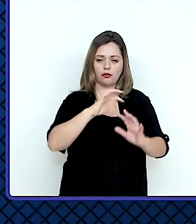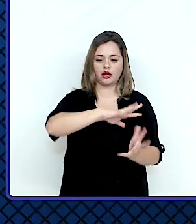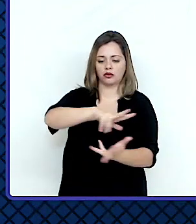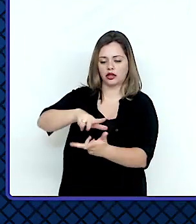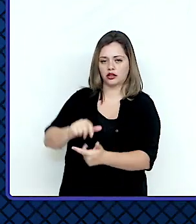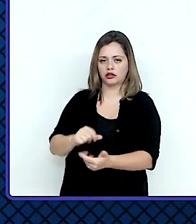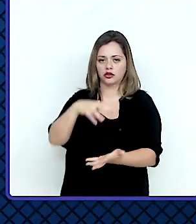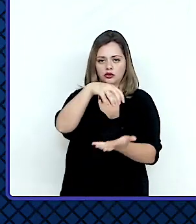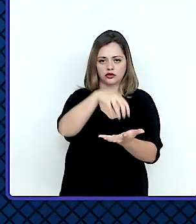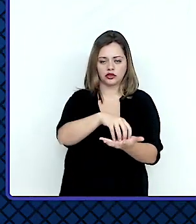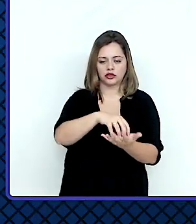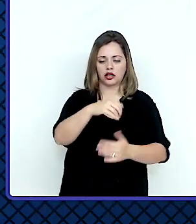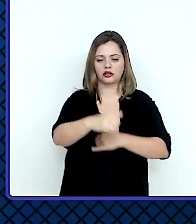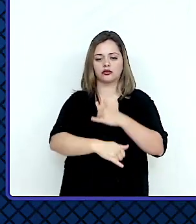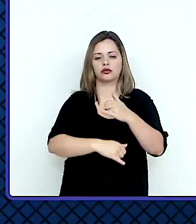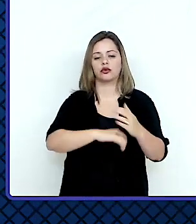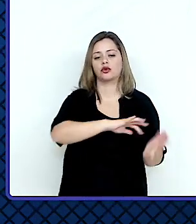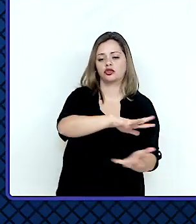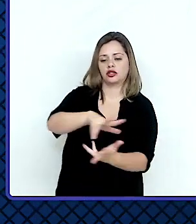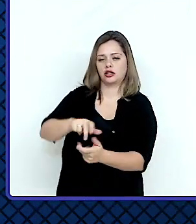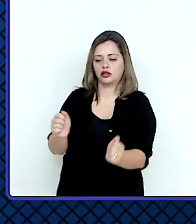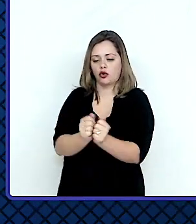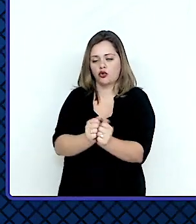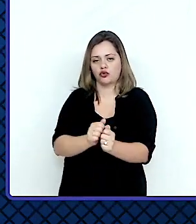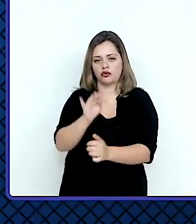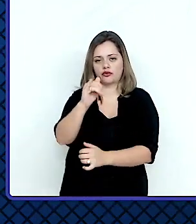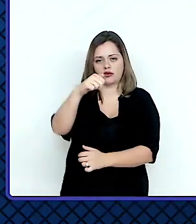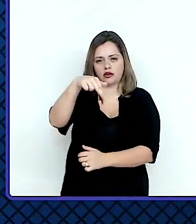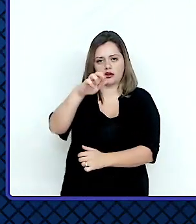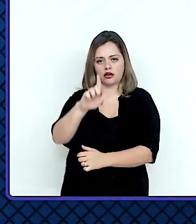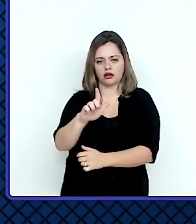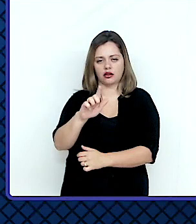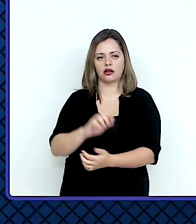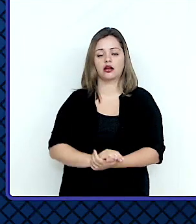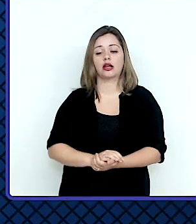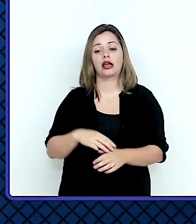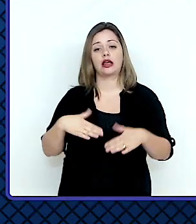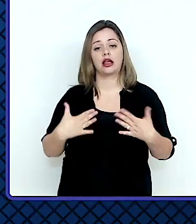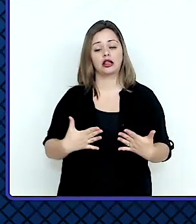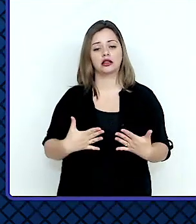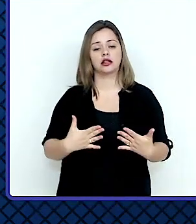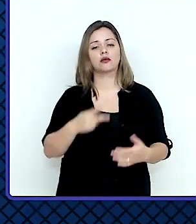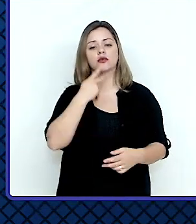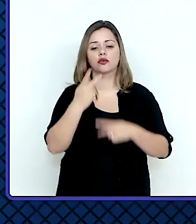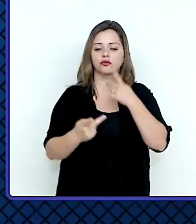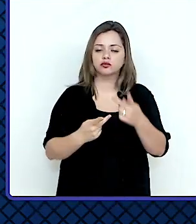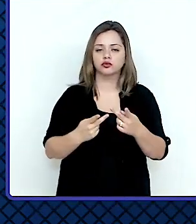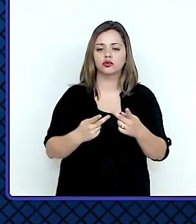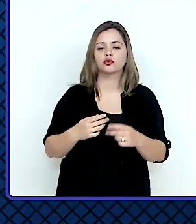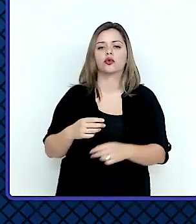Centro Internacional de Negócios da FIENG. Então, comenta o doutor